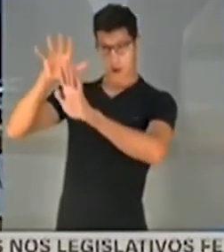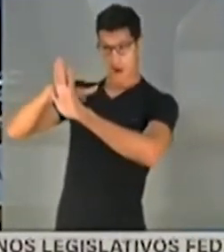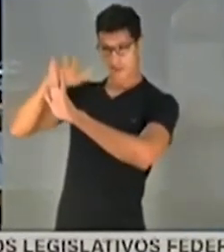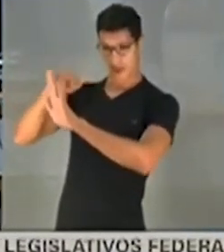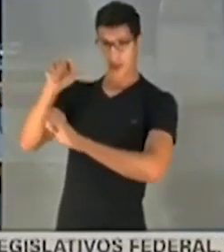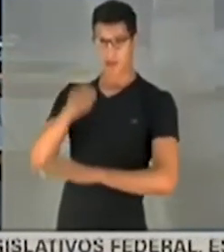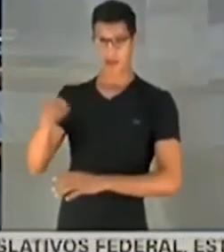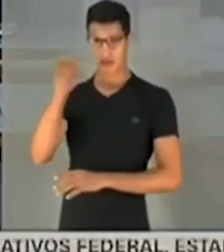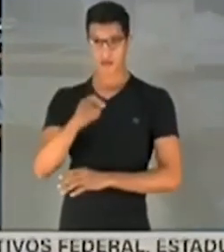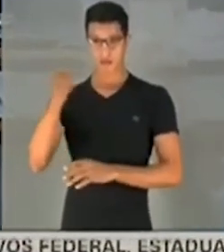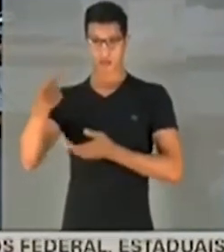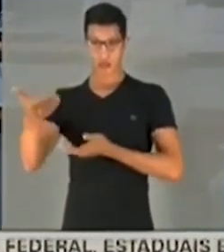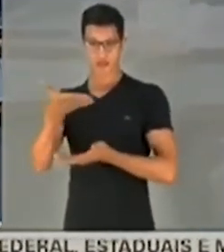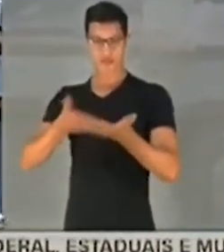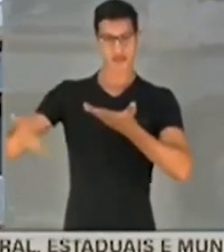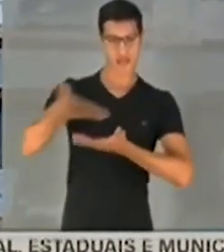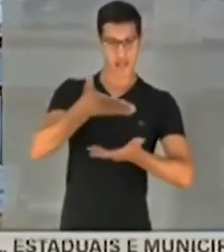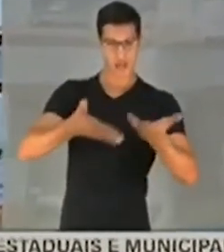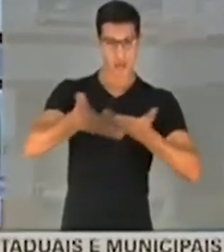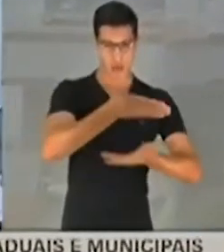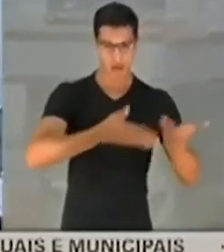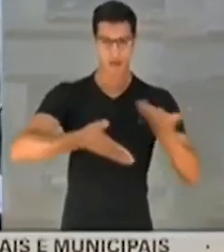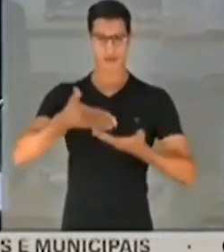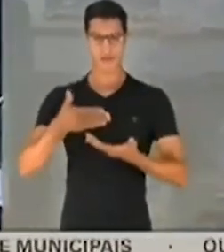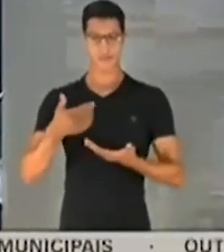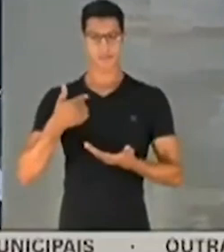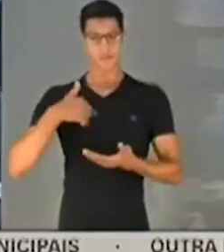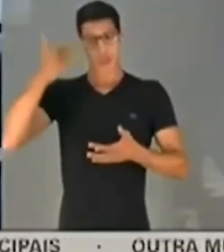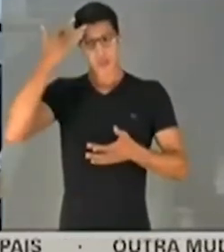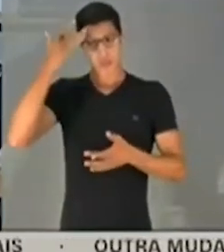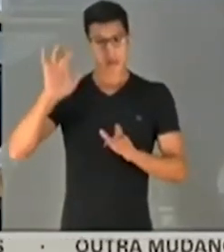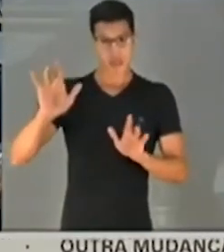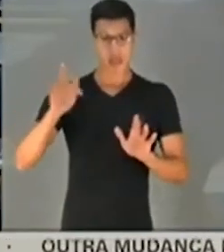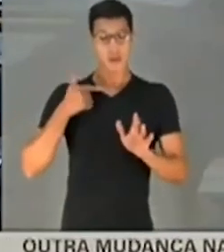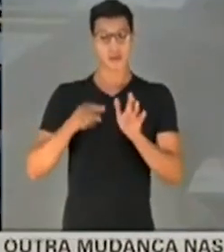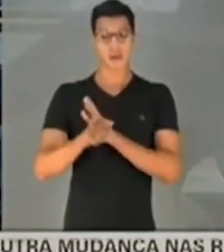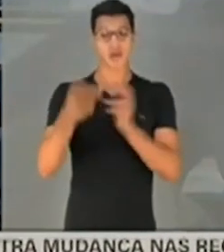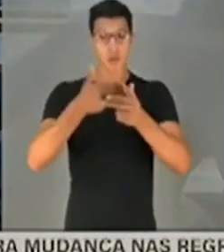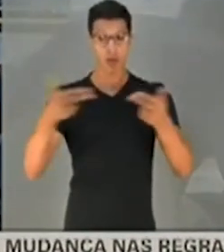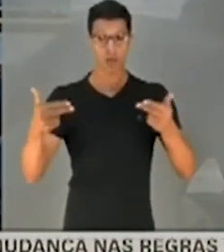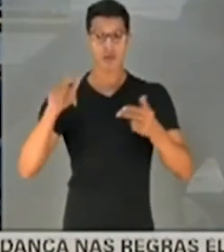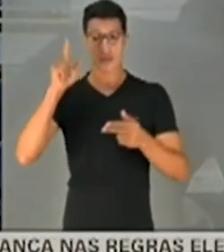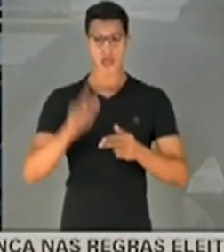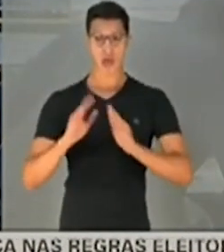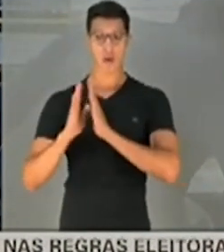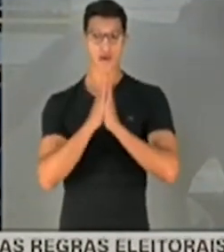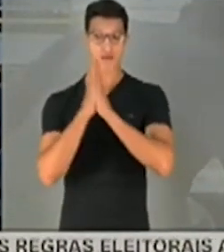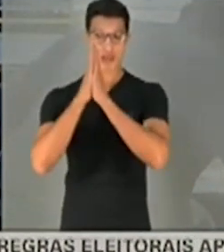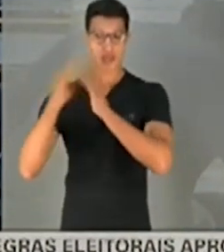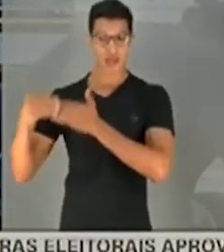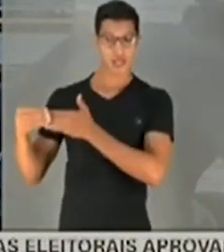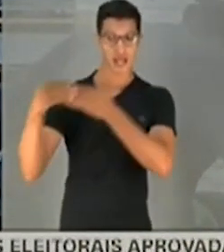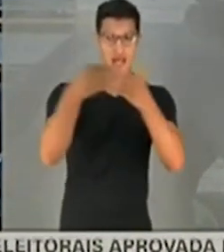eram uma espécie de facilitadora, de intermediadora. Eu não sei exatamente... E eu queria lhe perguntar uma coisa. É o reverendo que